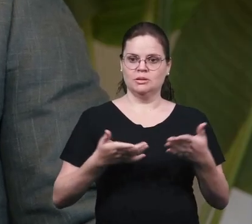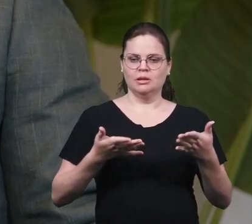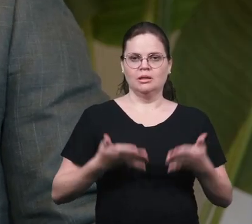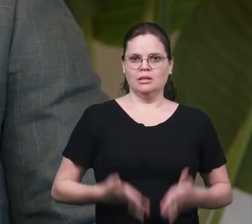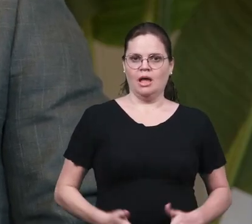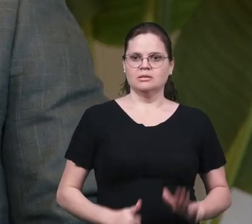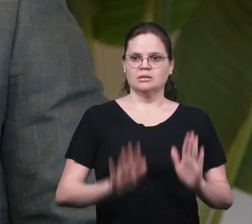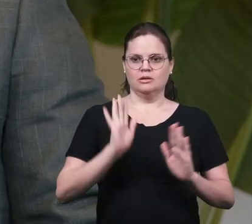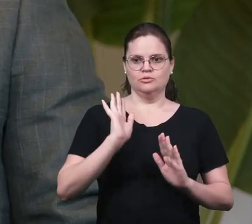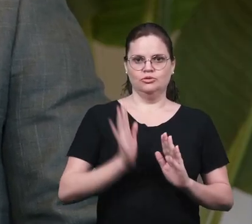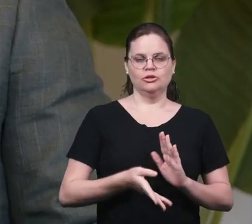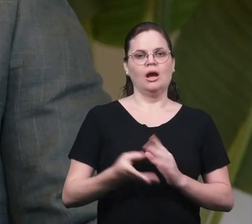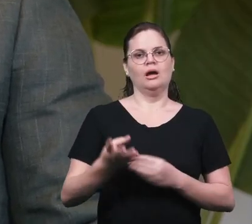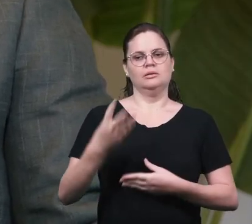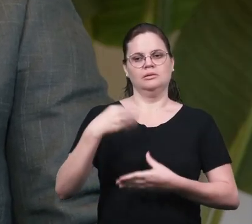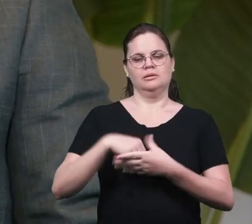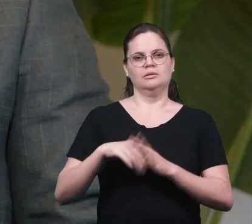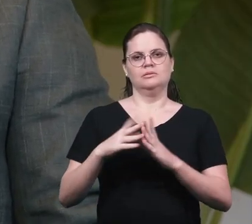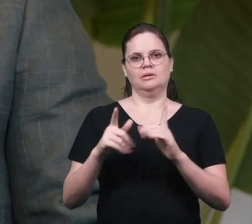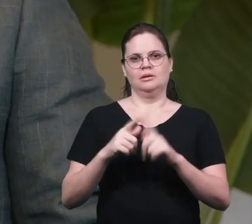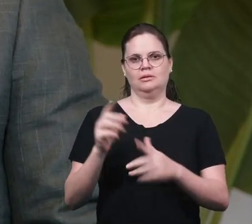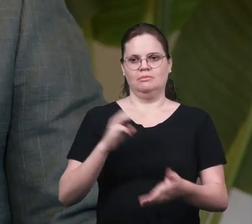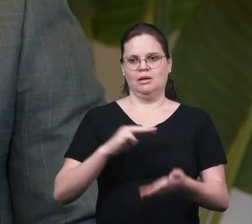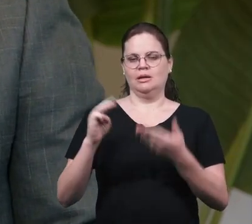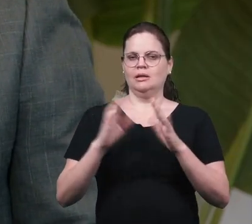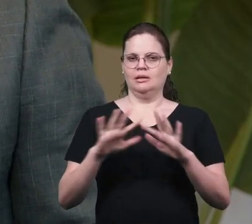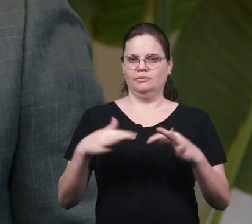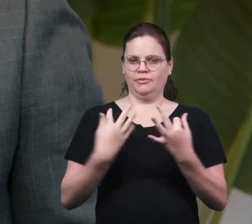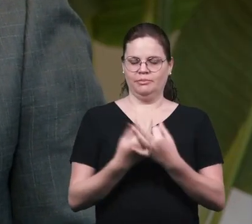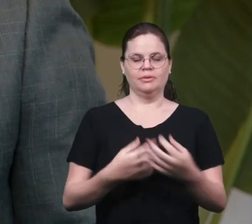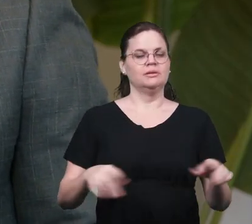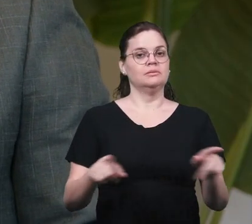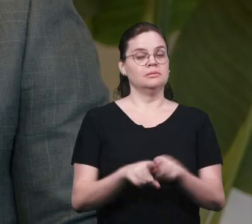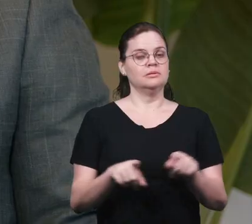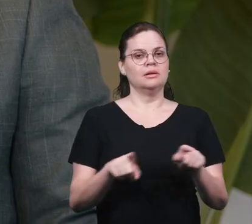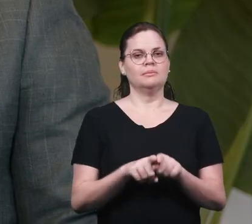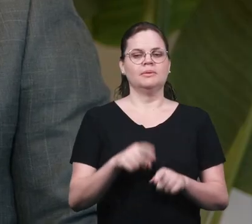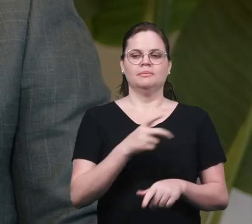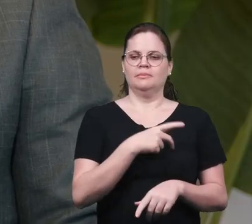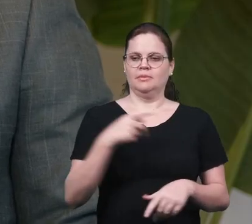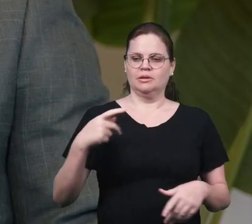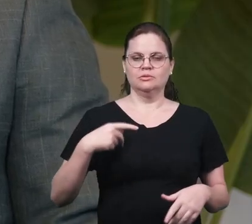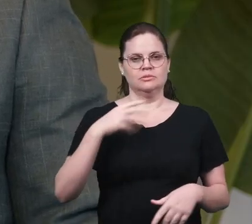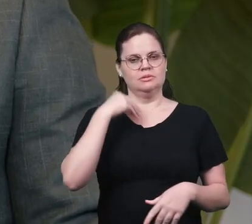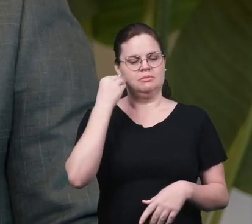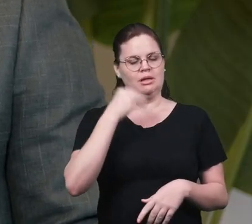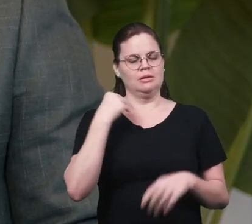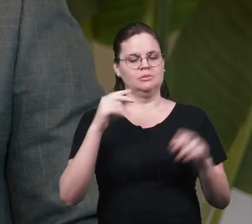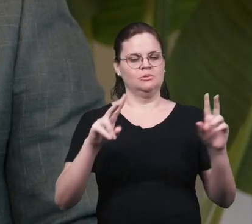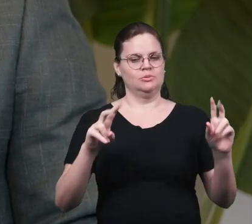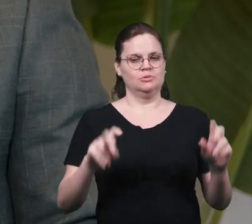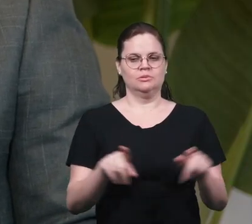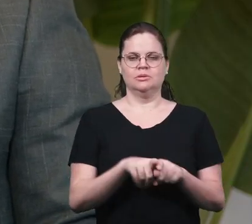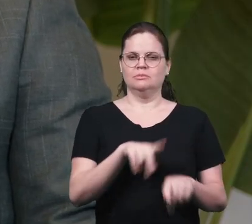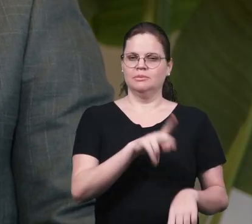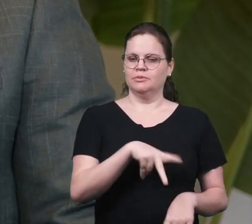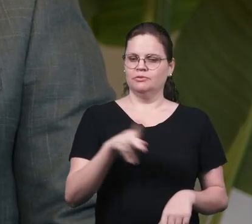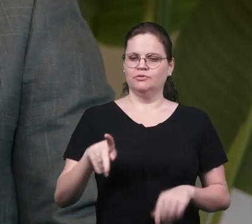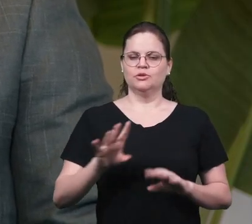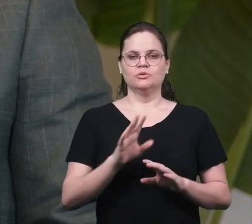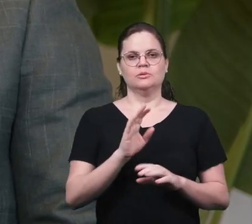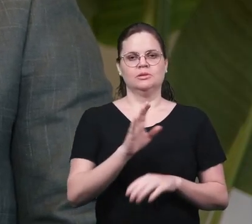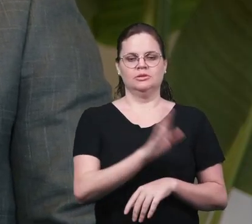que cresceram na igreja. Conversamos também com pastores que têm experiências no assunto, com professoras de